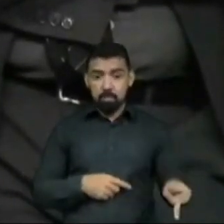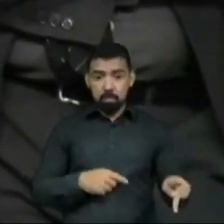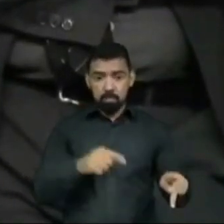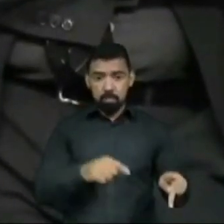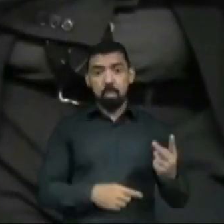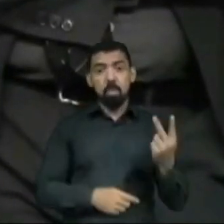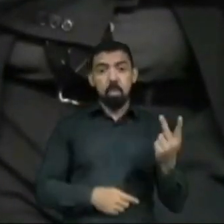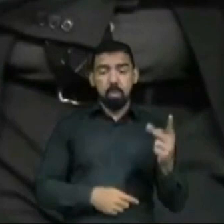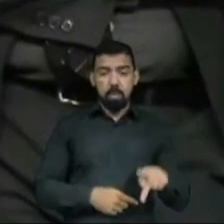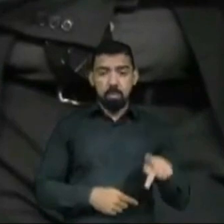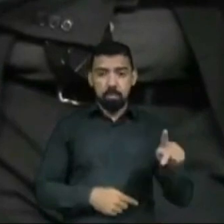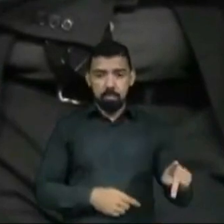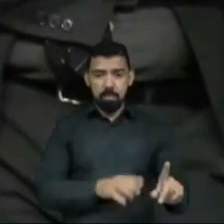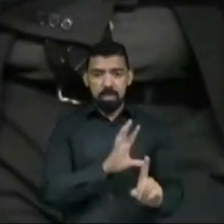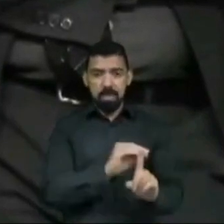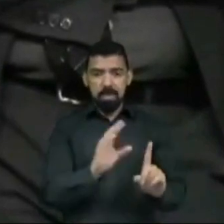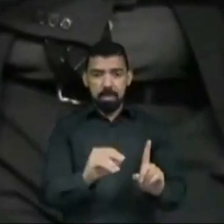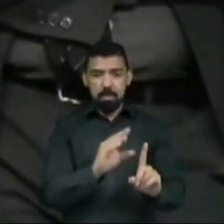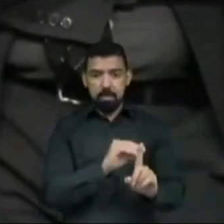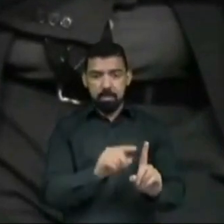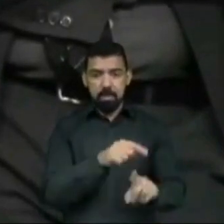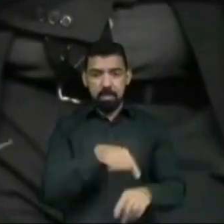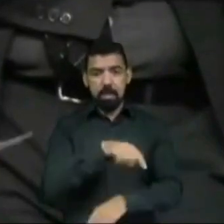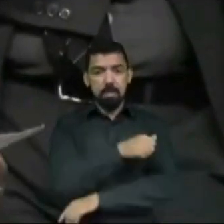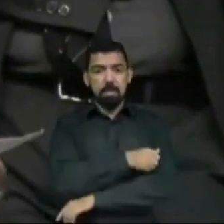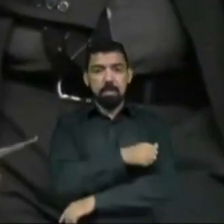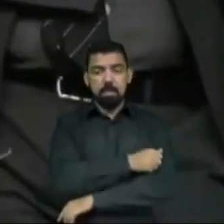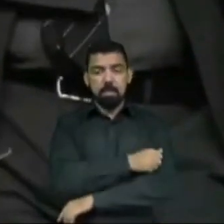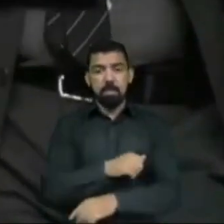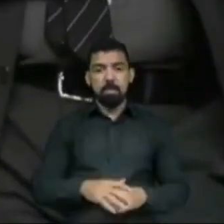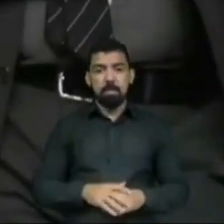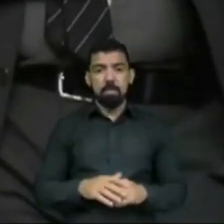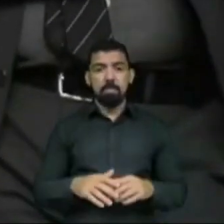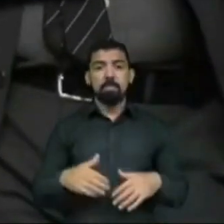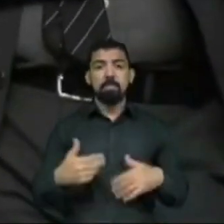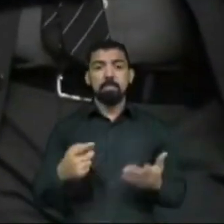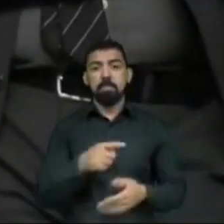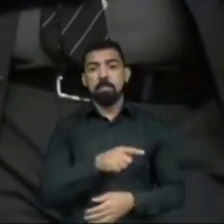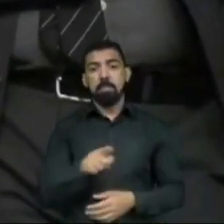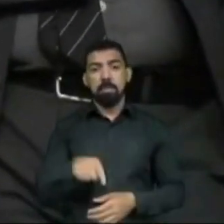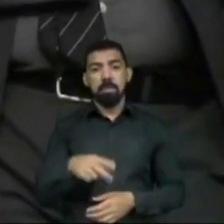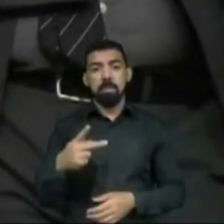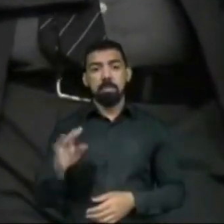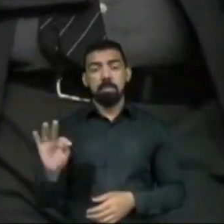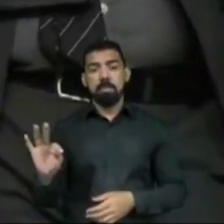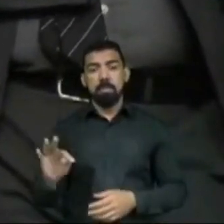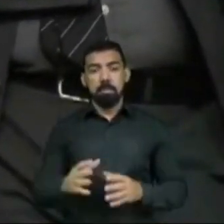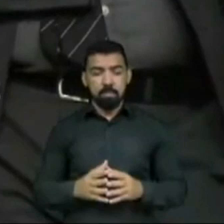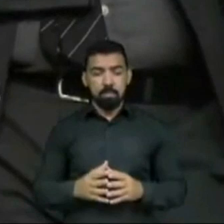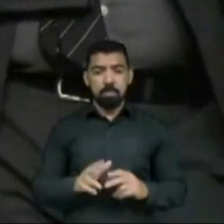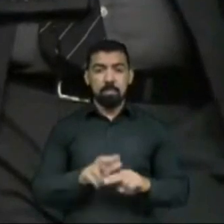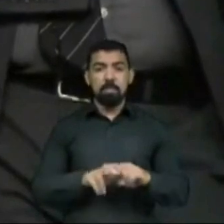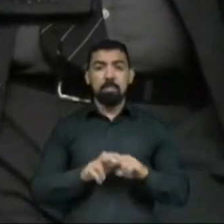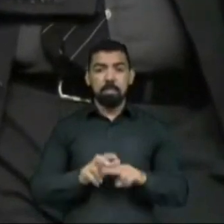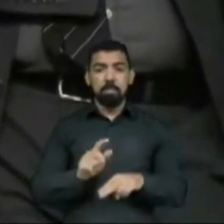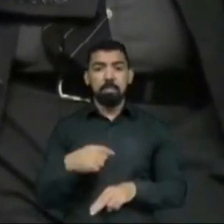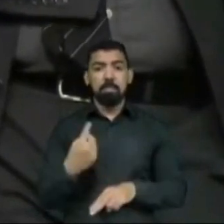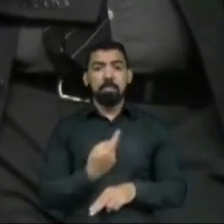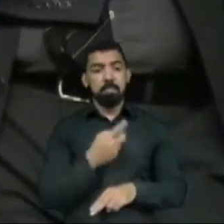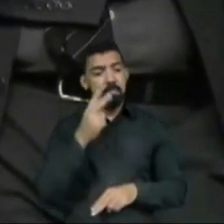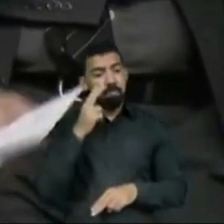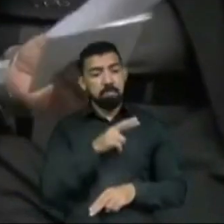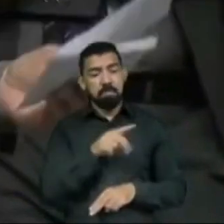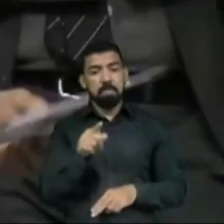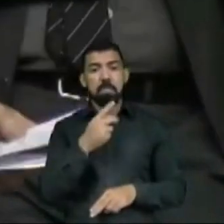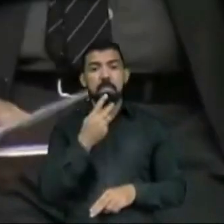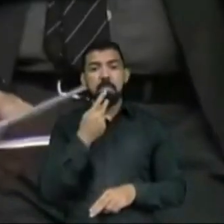professores assediando as alunas, era do Partido dos Trabalhadores. Então, por esta razão, a gente viu que ninguém falou, não